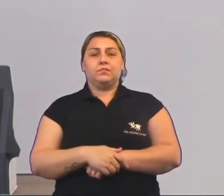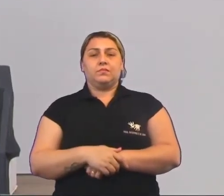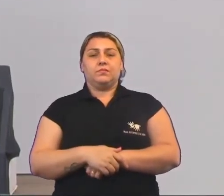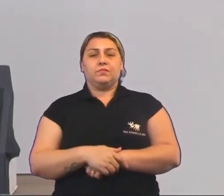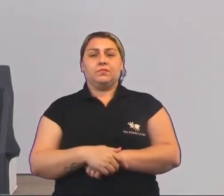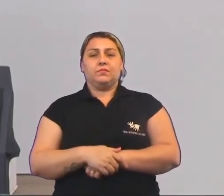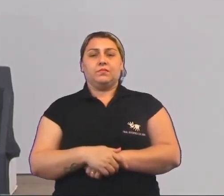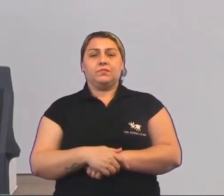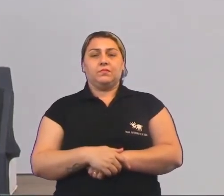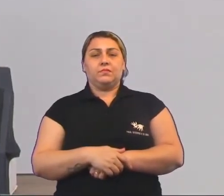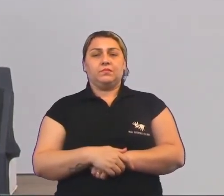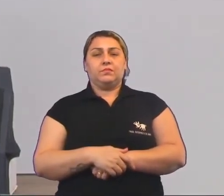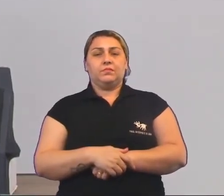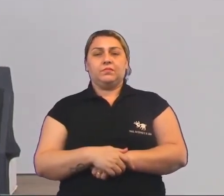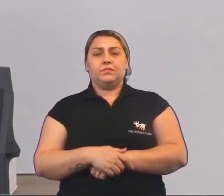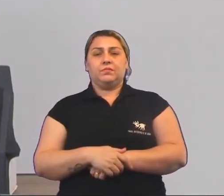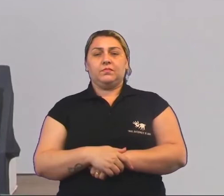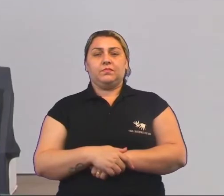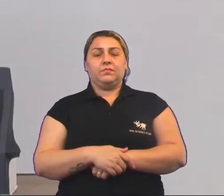relógio.